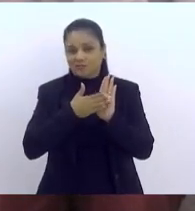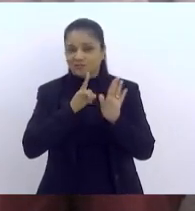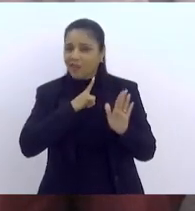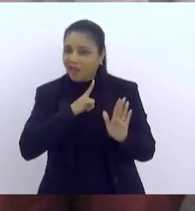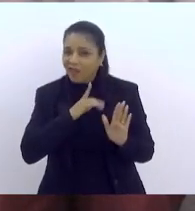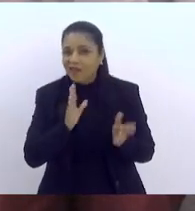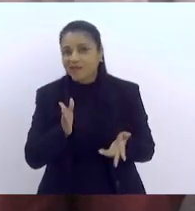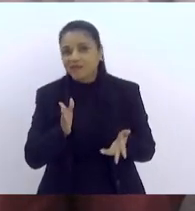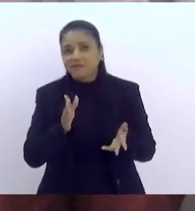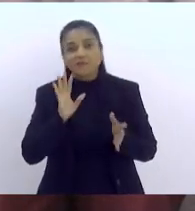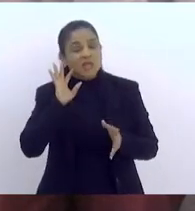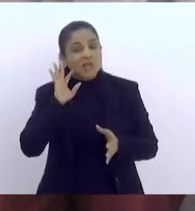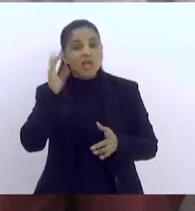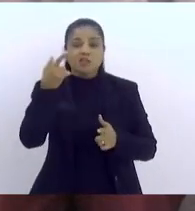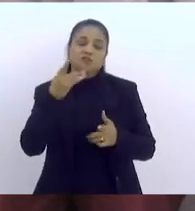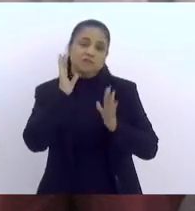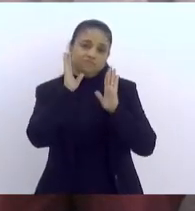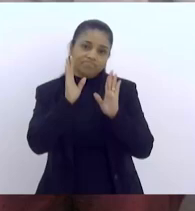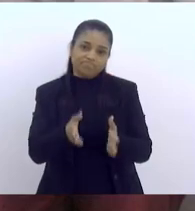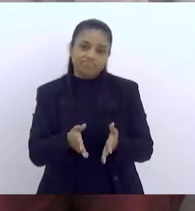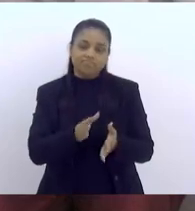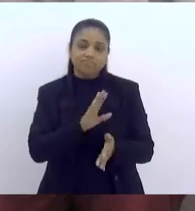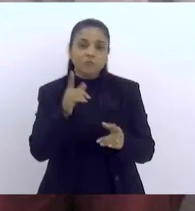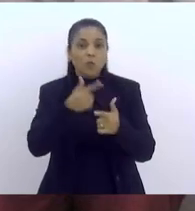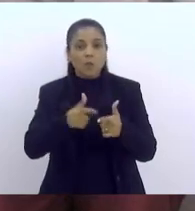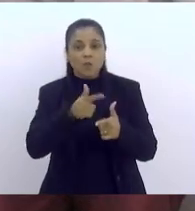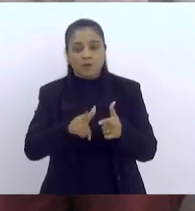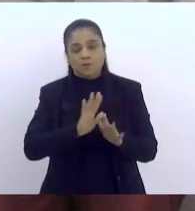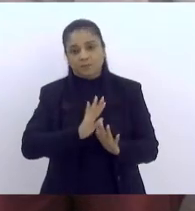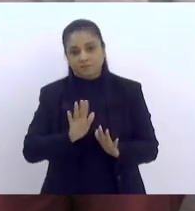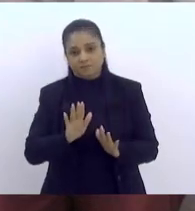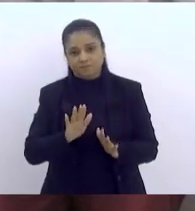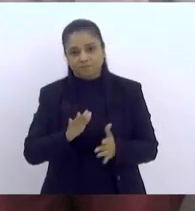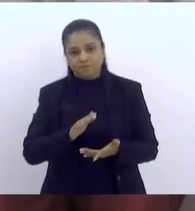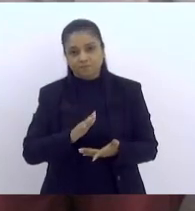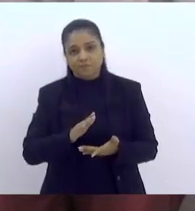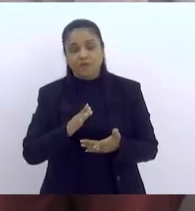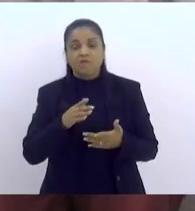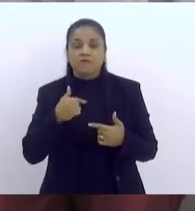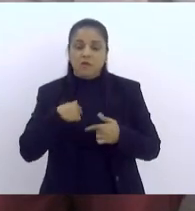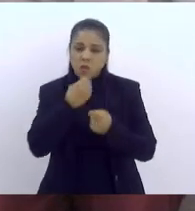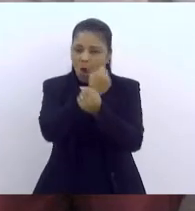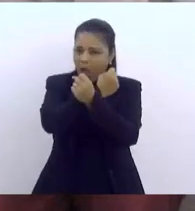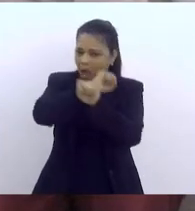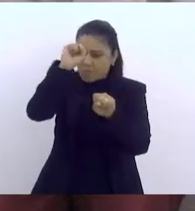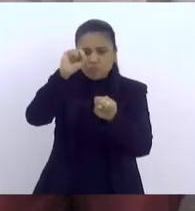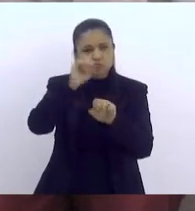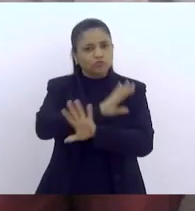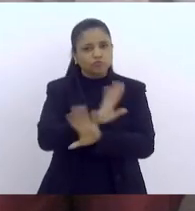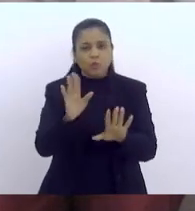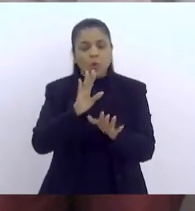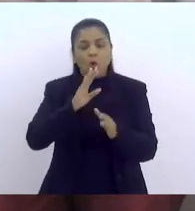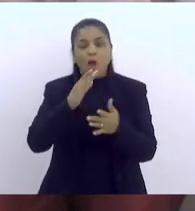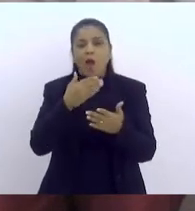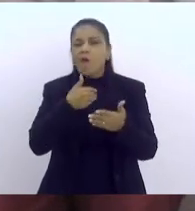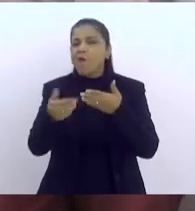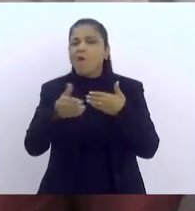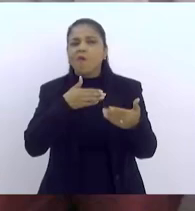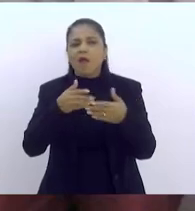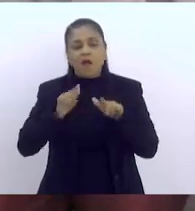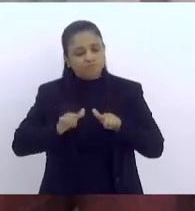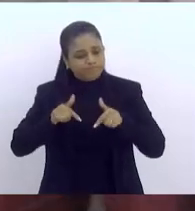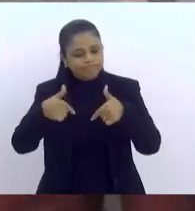e resolver definitivamente esse problema. Mas fica aqui o nosso repúdio a qualquer ato discriminatório. A